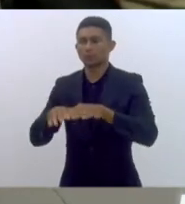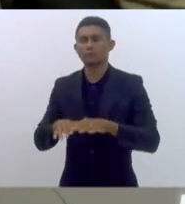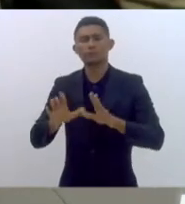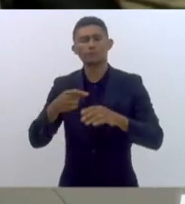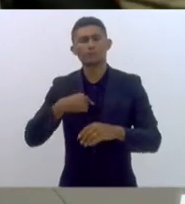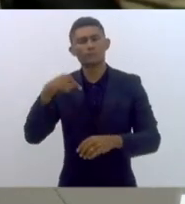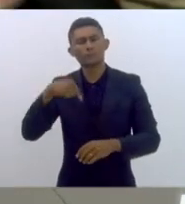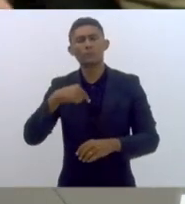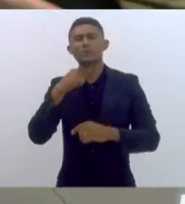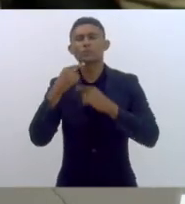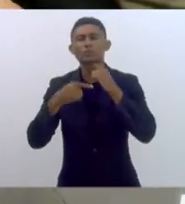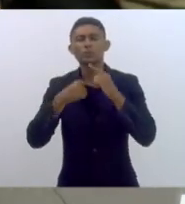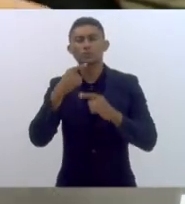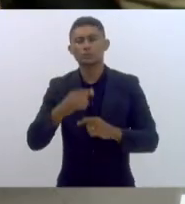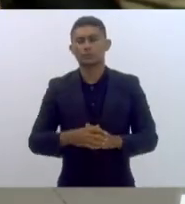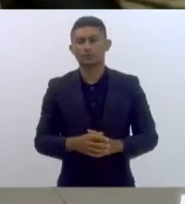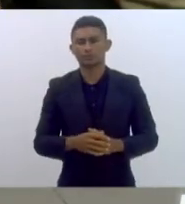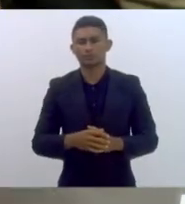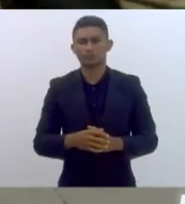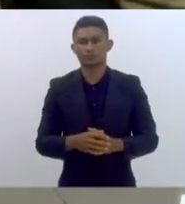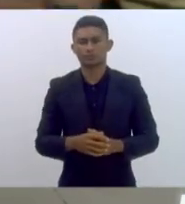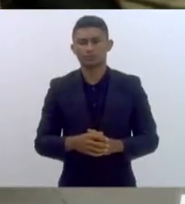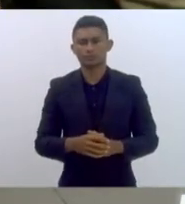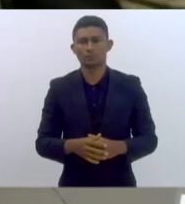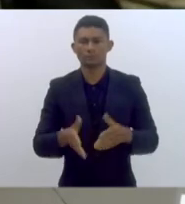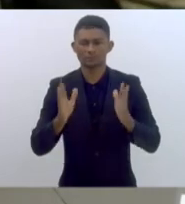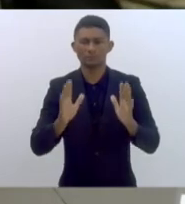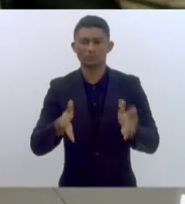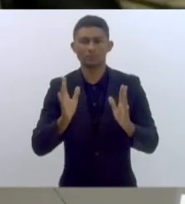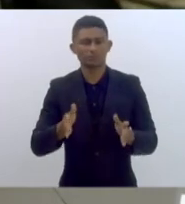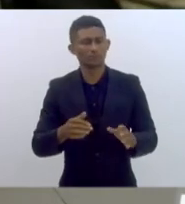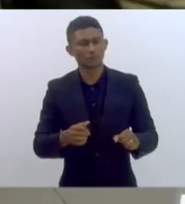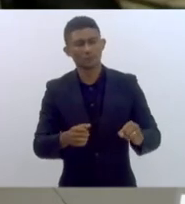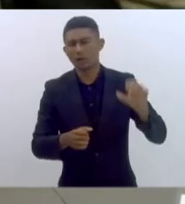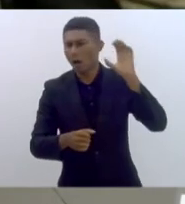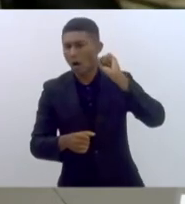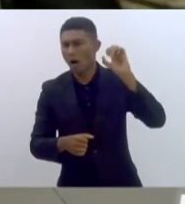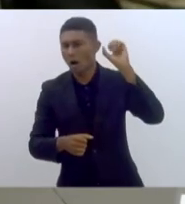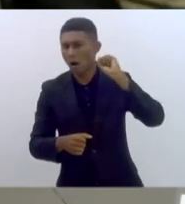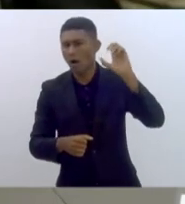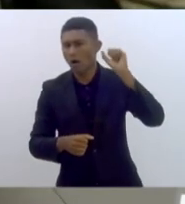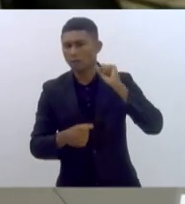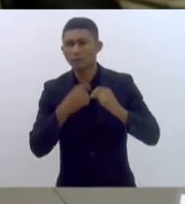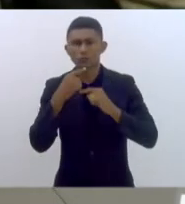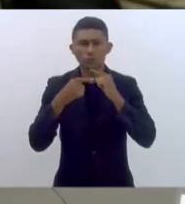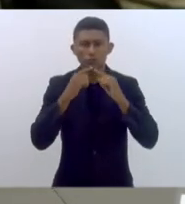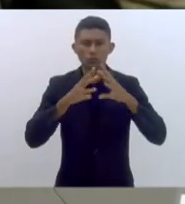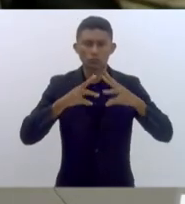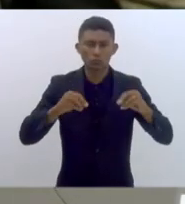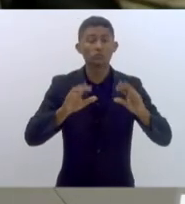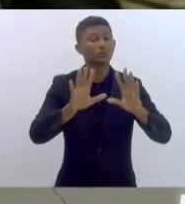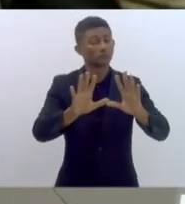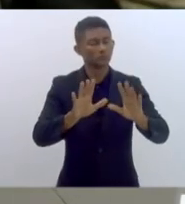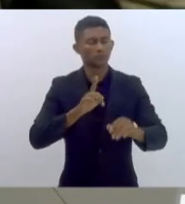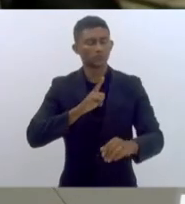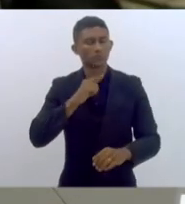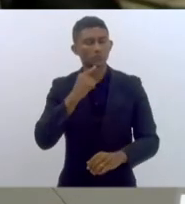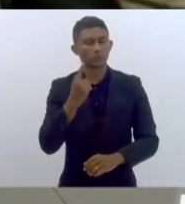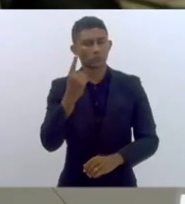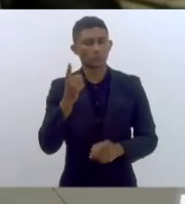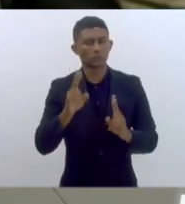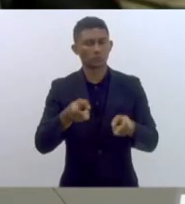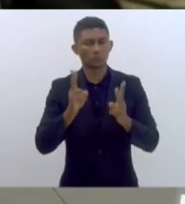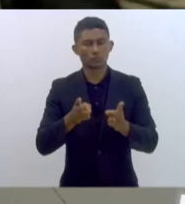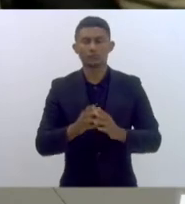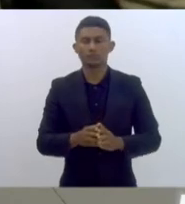fiquei só com uma dúvida, eu já fui tirando aqui no ouvido dela algumas dúvidas. Então, a partir do meio do ano que